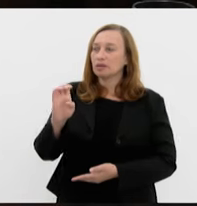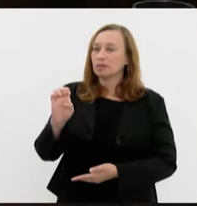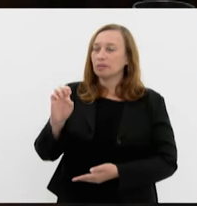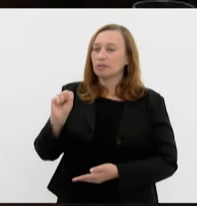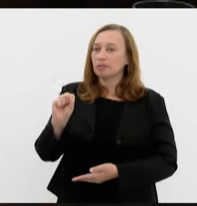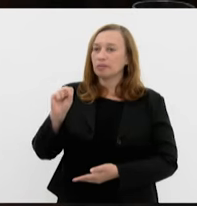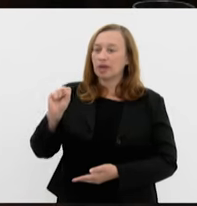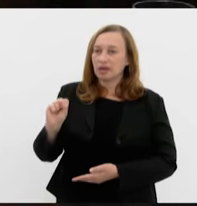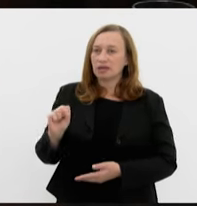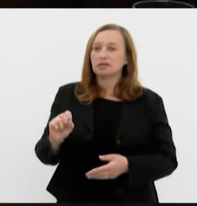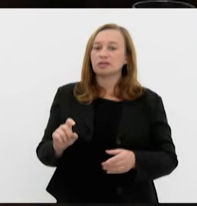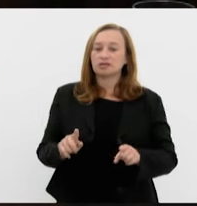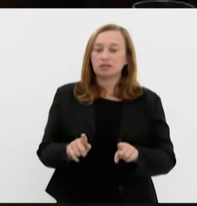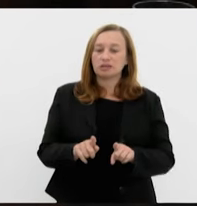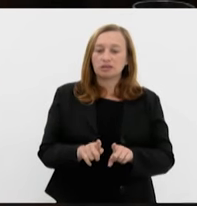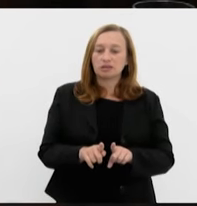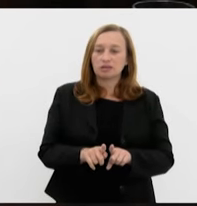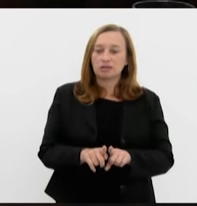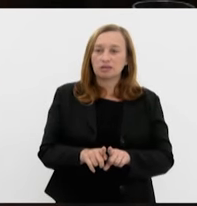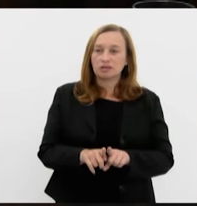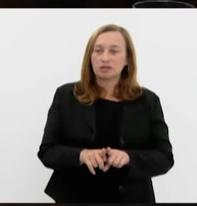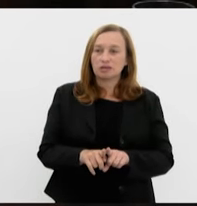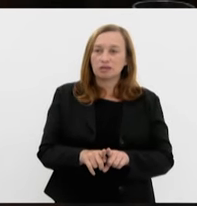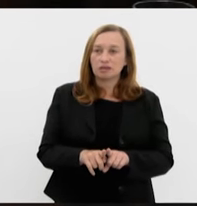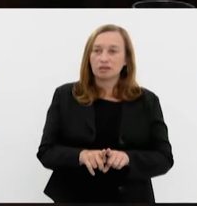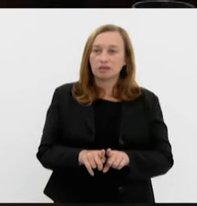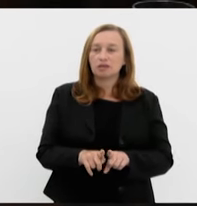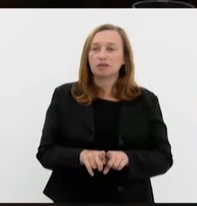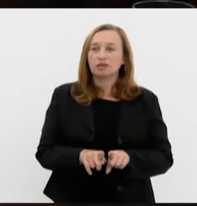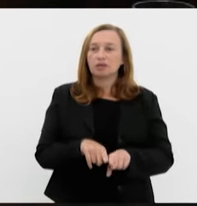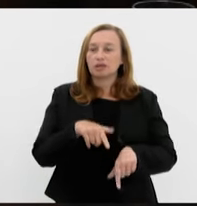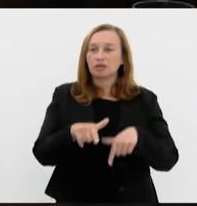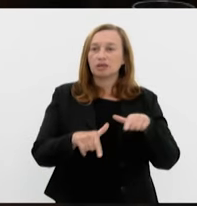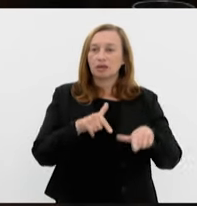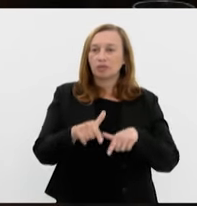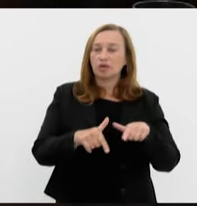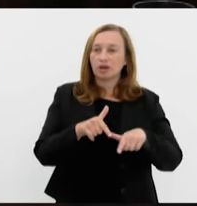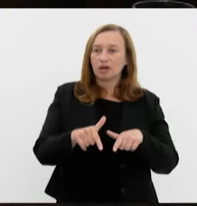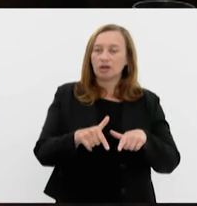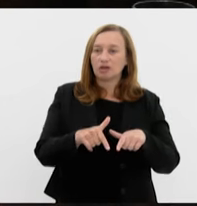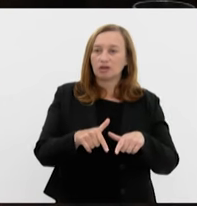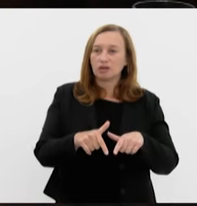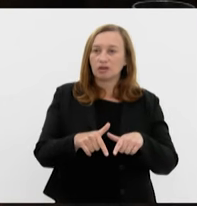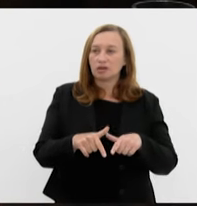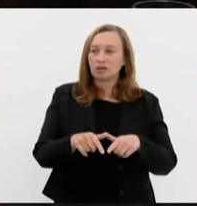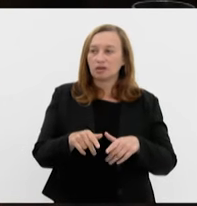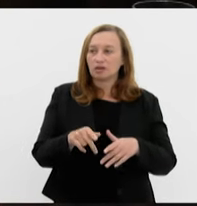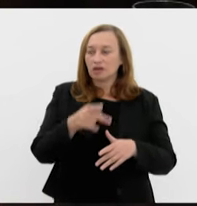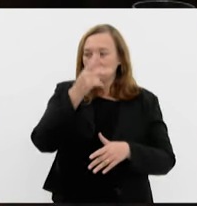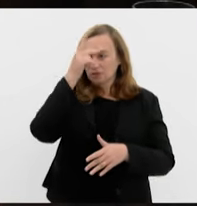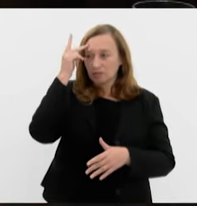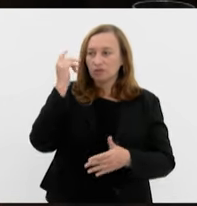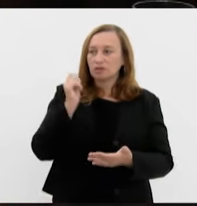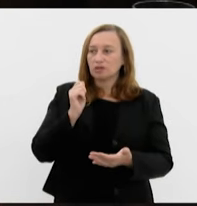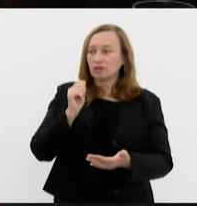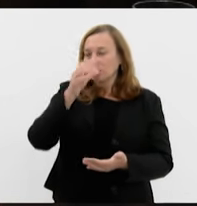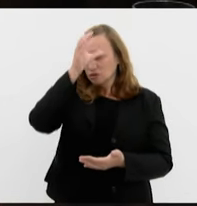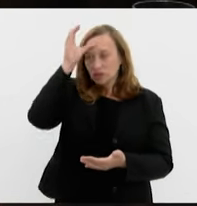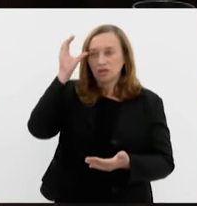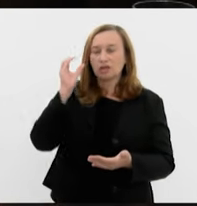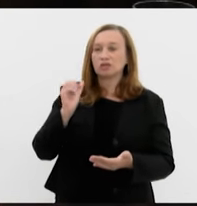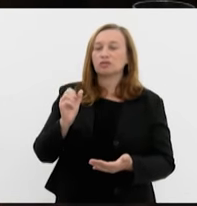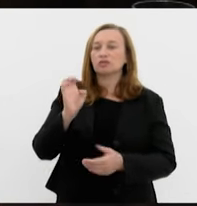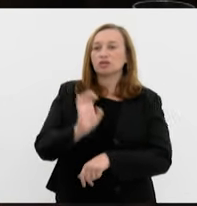realizações realizações de serviço aos consumidores do Estado do Rio de Janeiro na forma que menciono